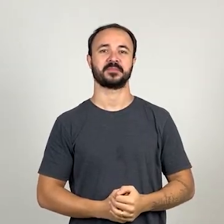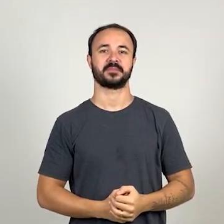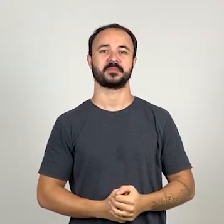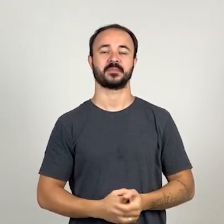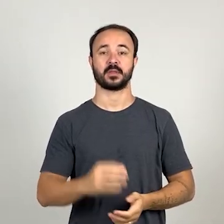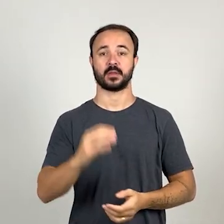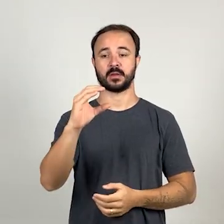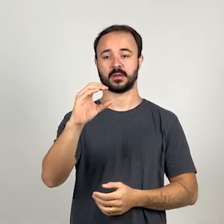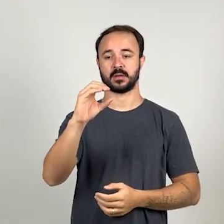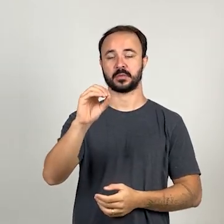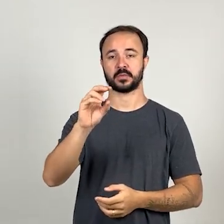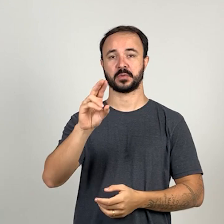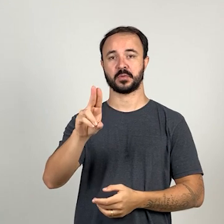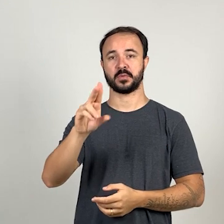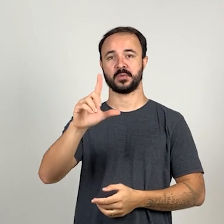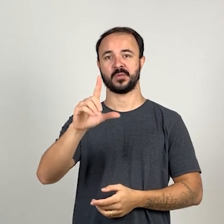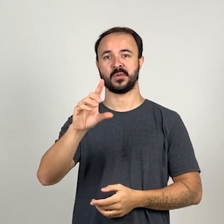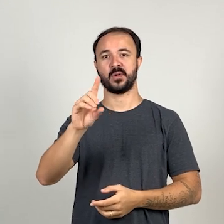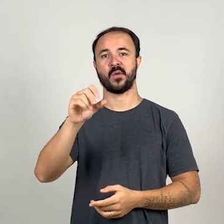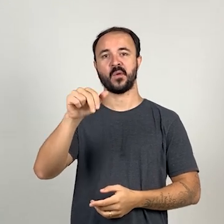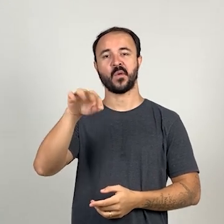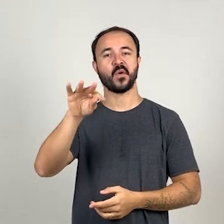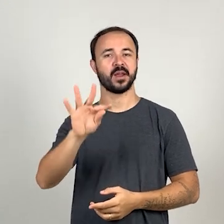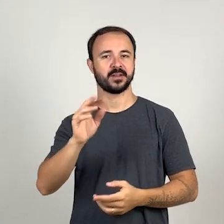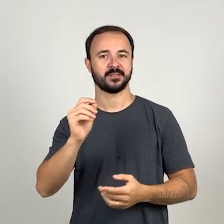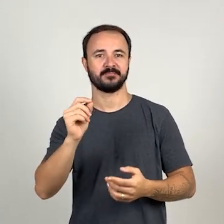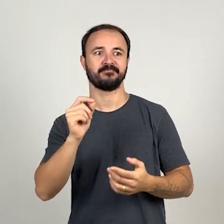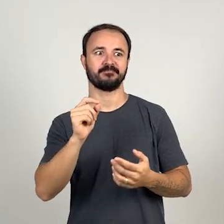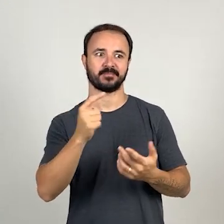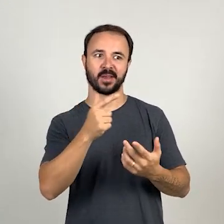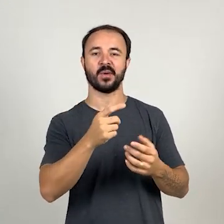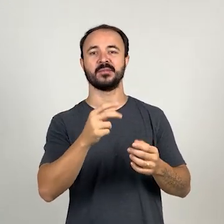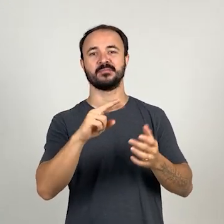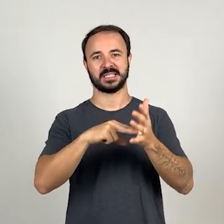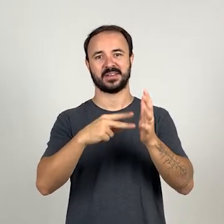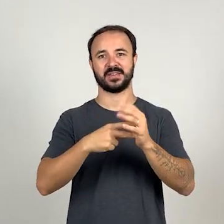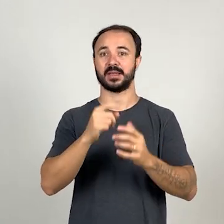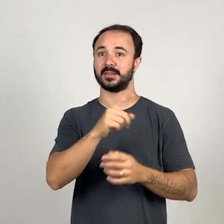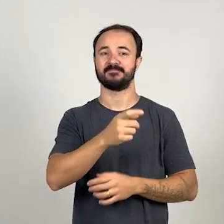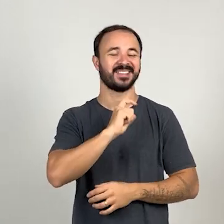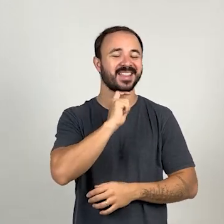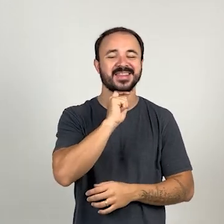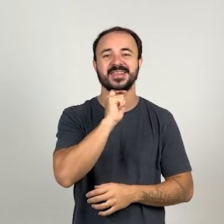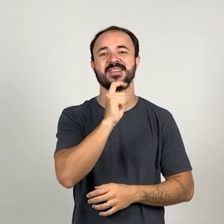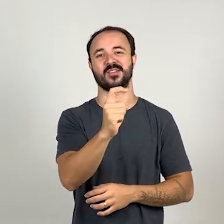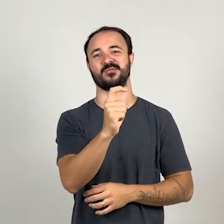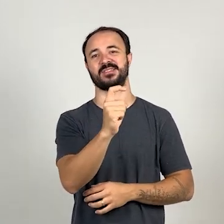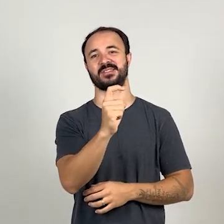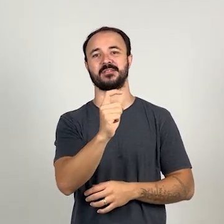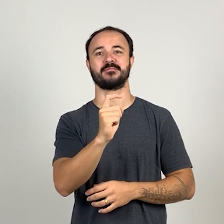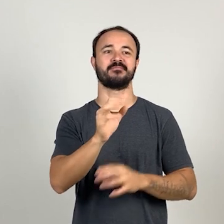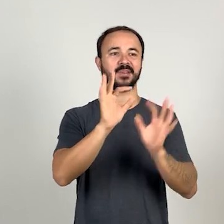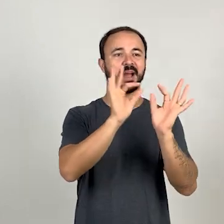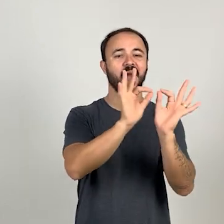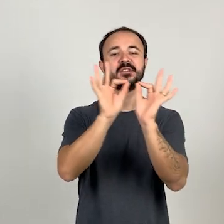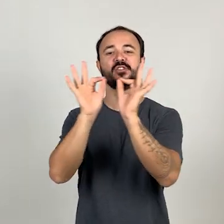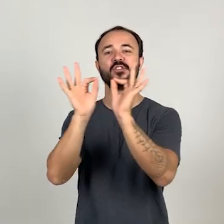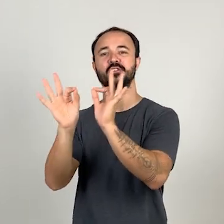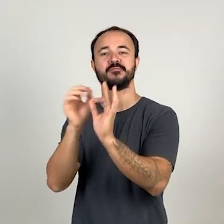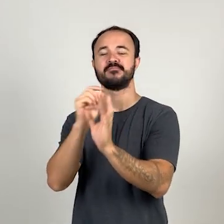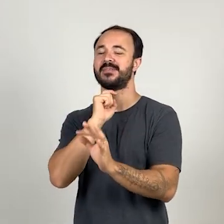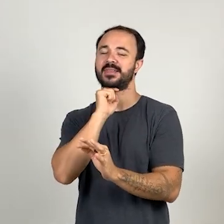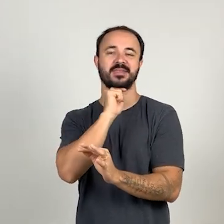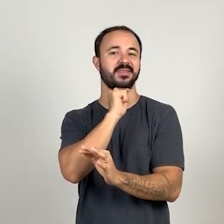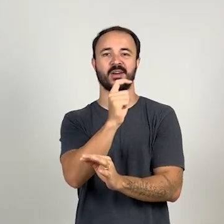Couldn't. A resposta certa, couldn't. Então, they couldn't, eles não conseguiram assistir. They couldn't watch